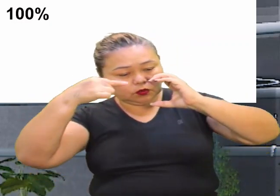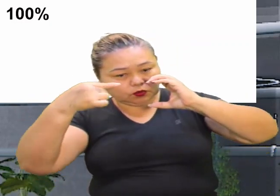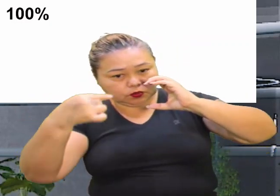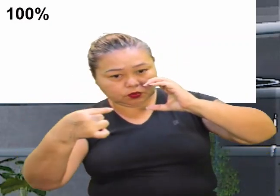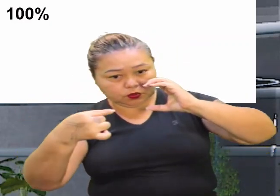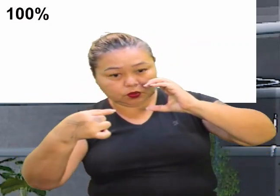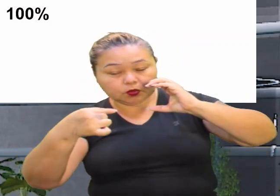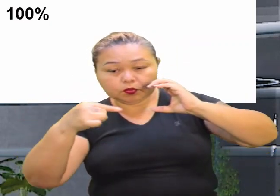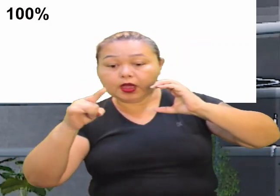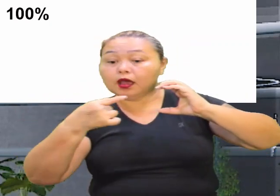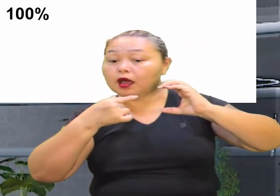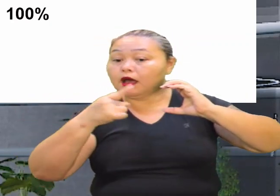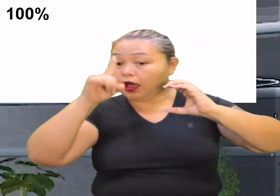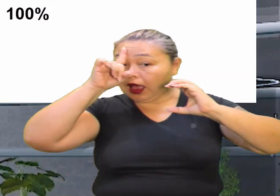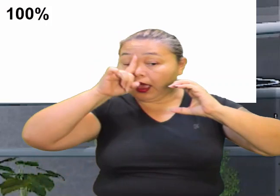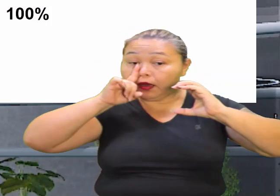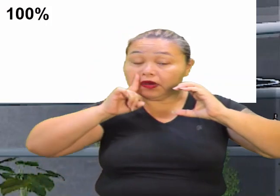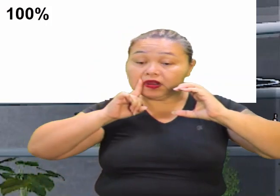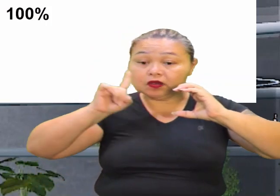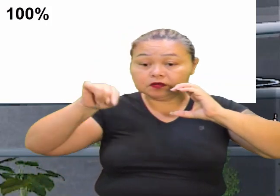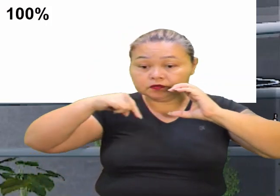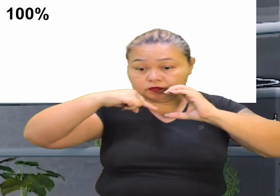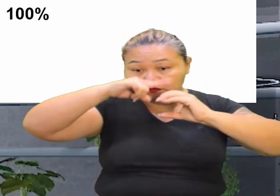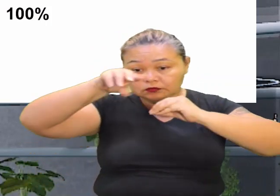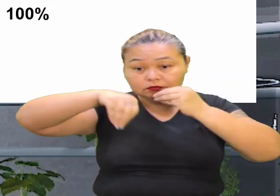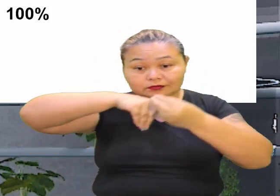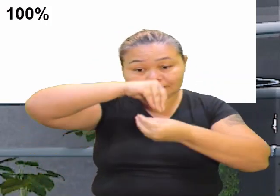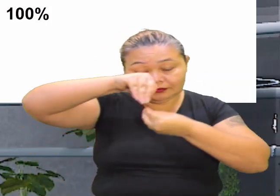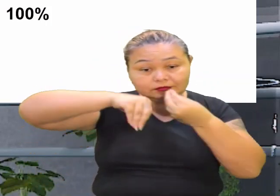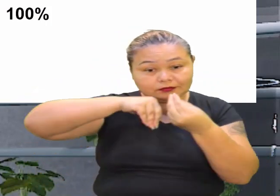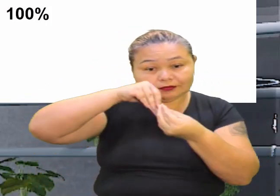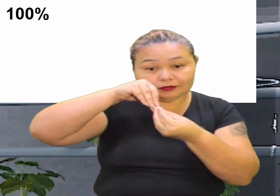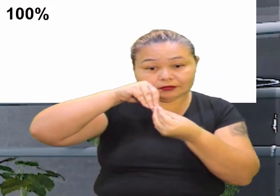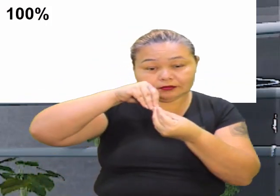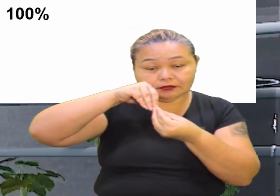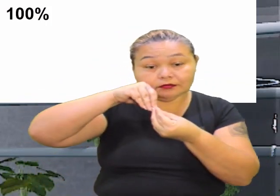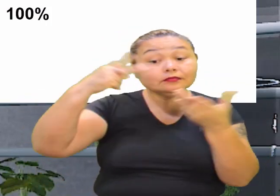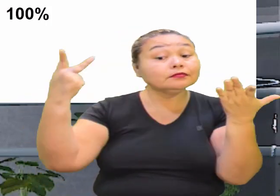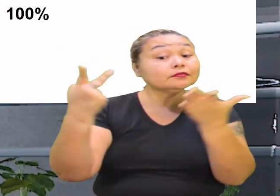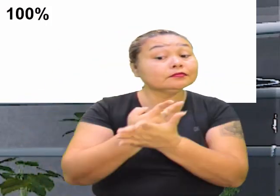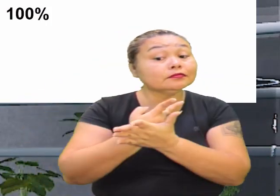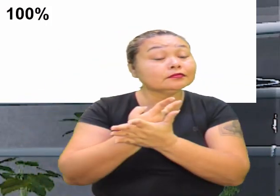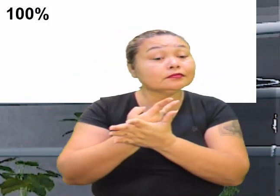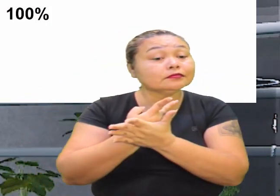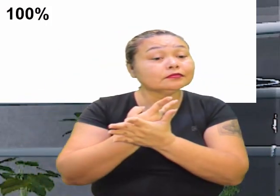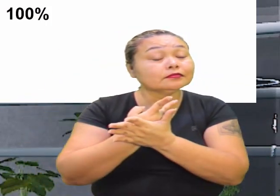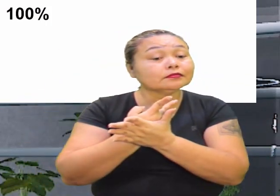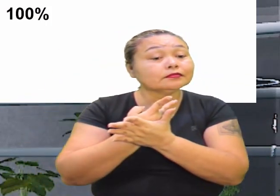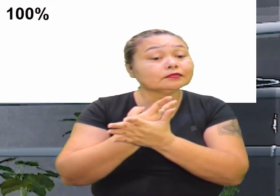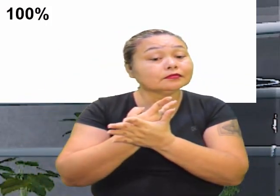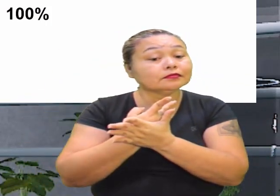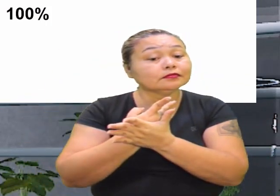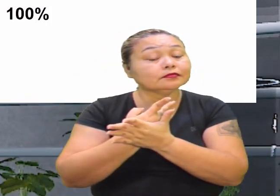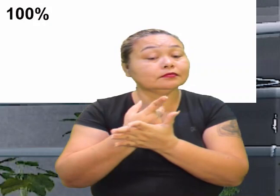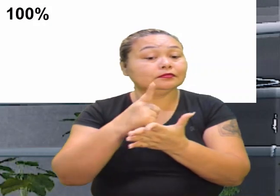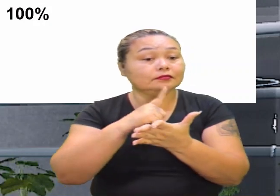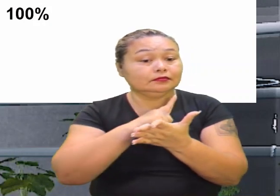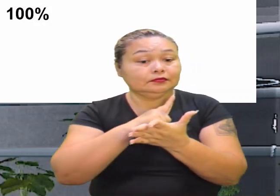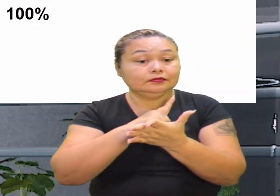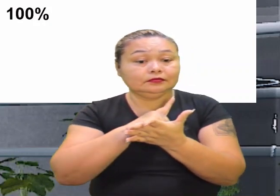descendentes amarelos desta geração e cruzo entre eles. O que acontece, professor? Eu tenho